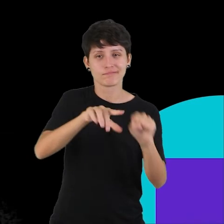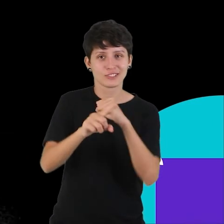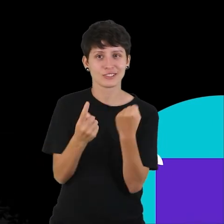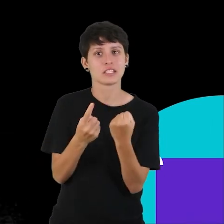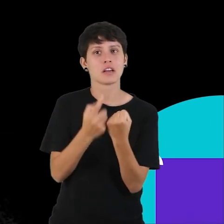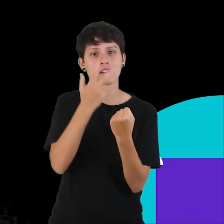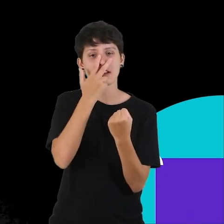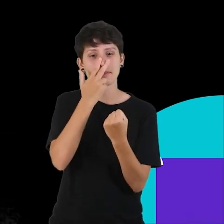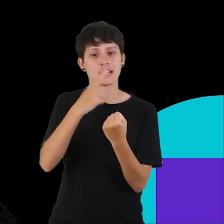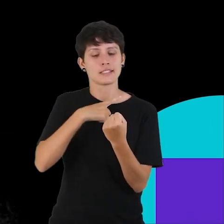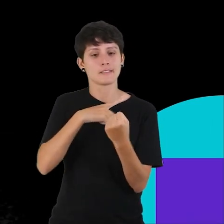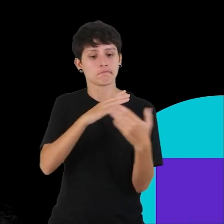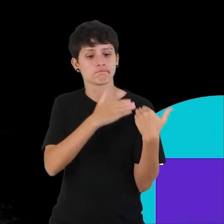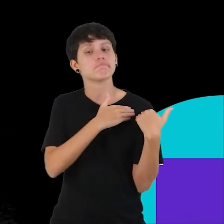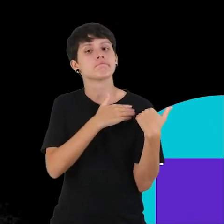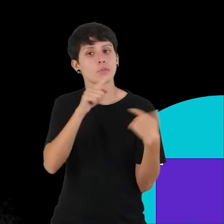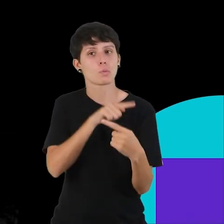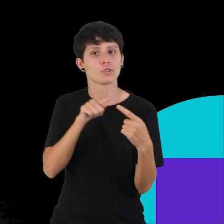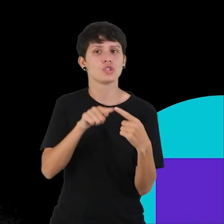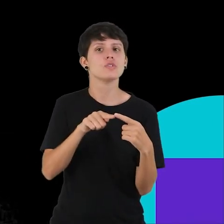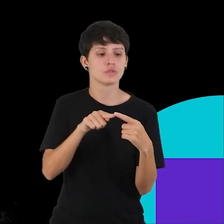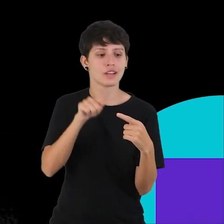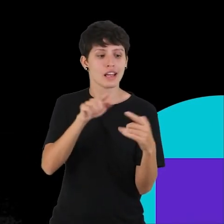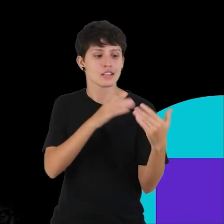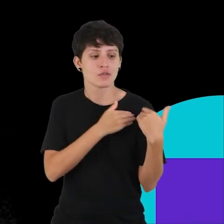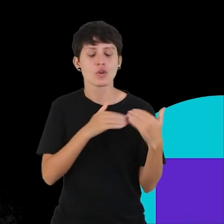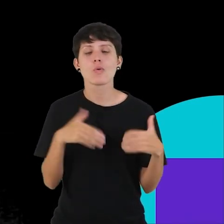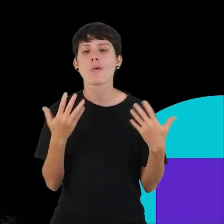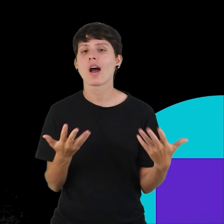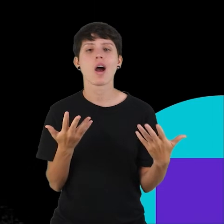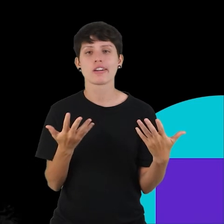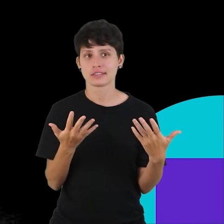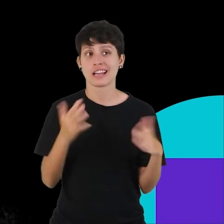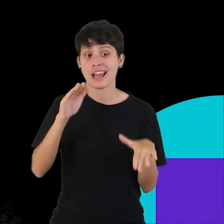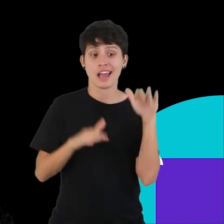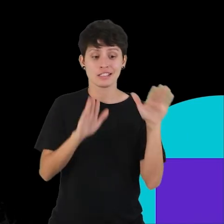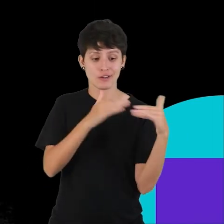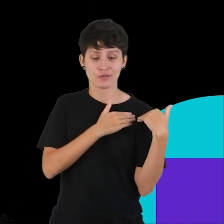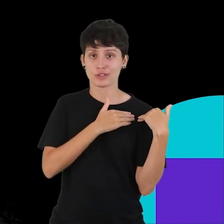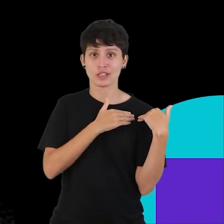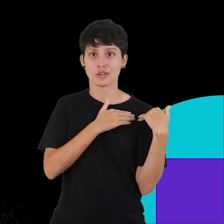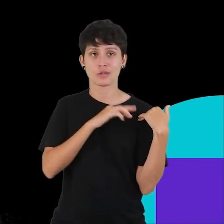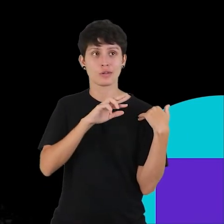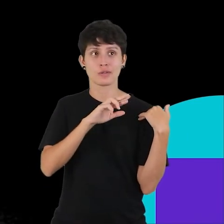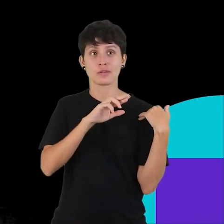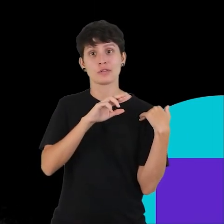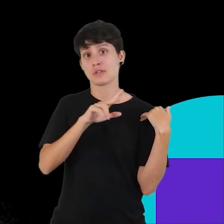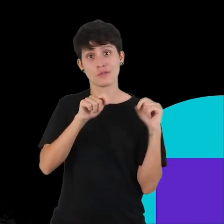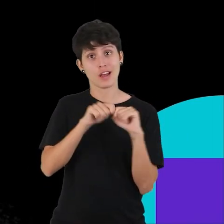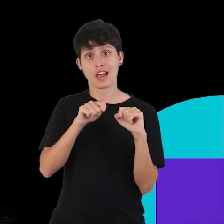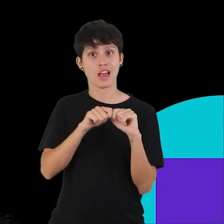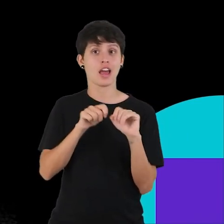mostrei 2 histórias, a gente consegue concluir muito bem. Se eu trouxesse 5, 10 histórias diferentes, seria mais complexo. Seria mais, como vocês